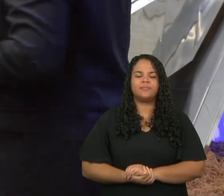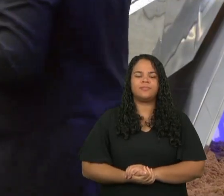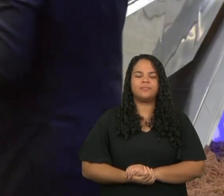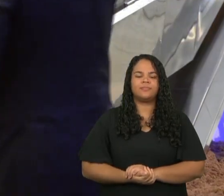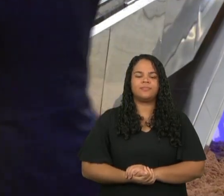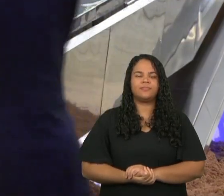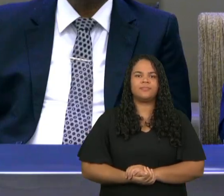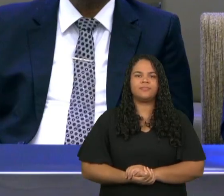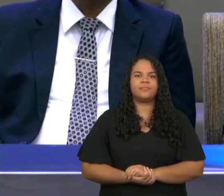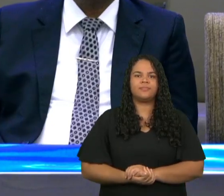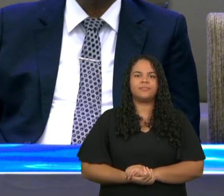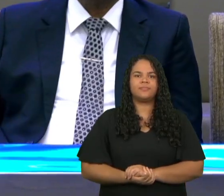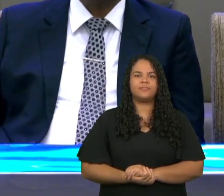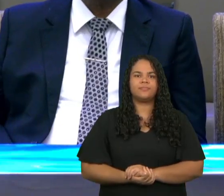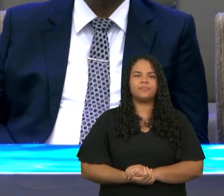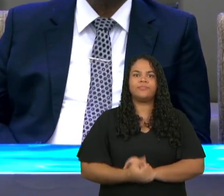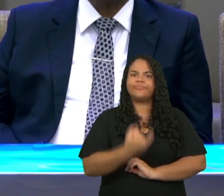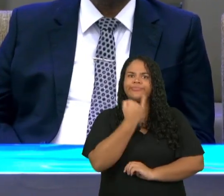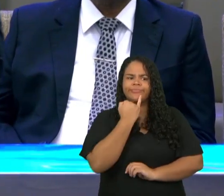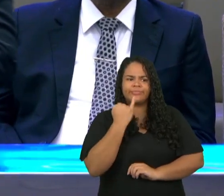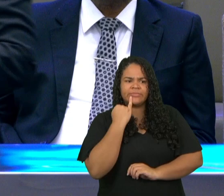e quase era imolado.